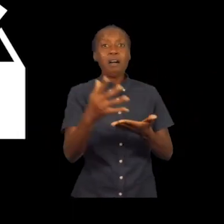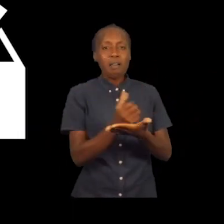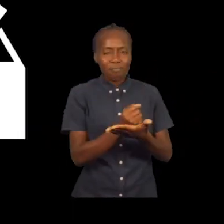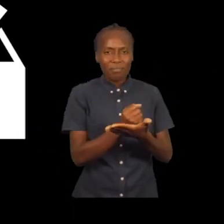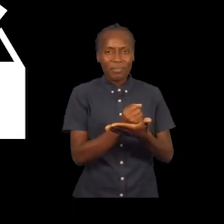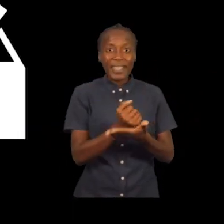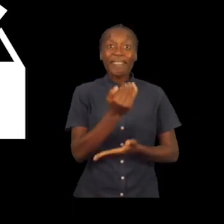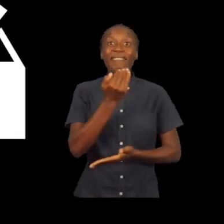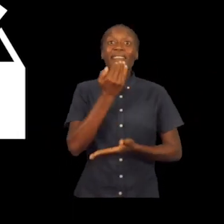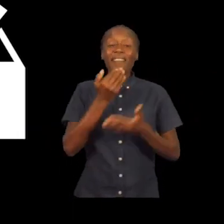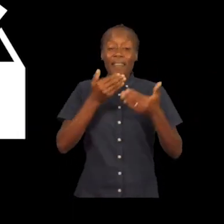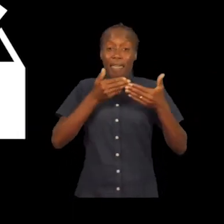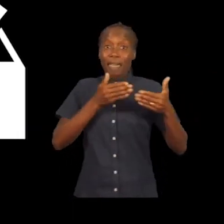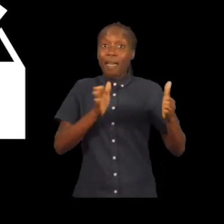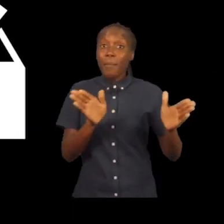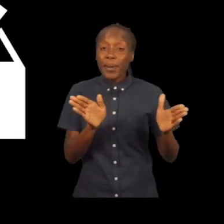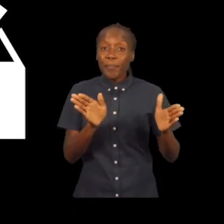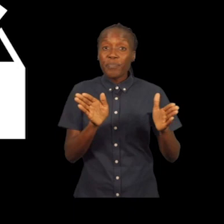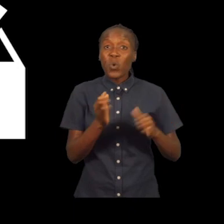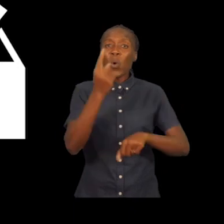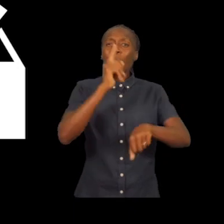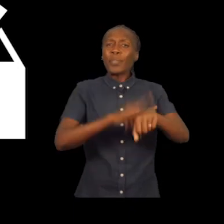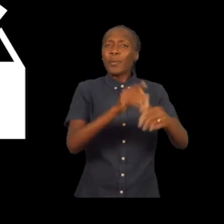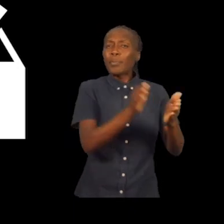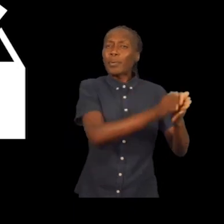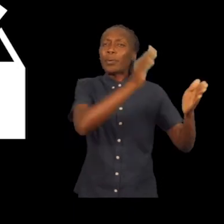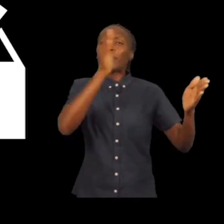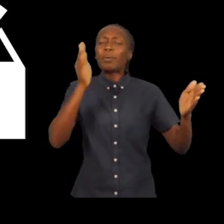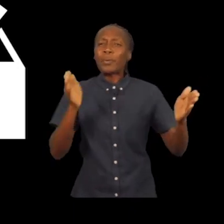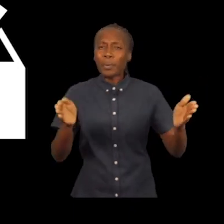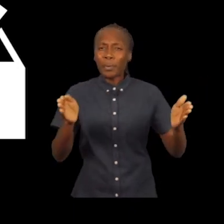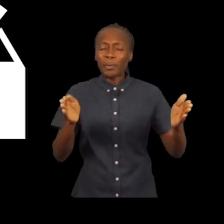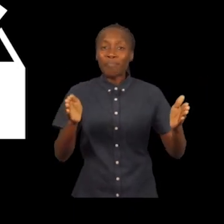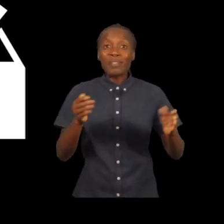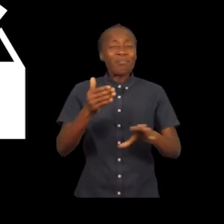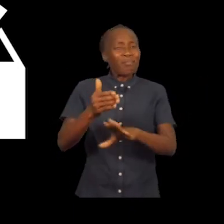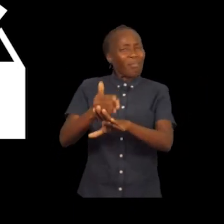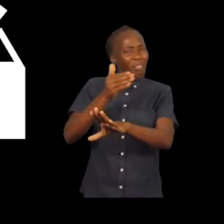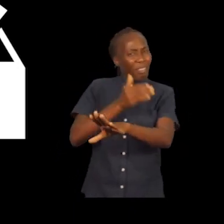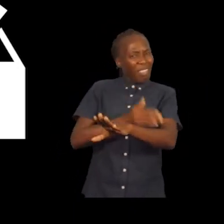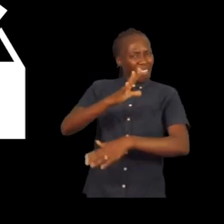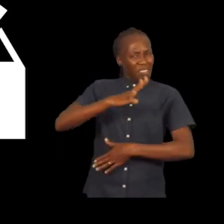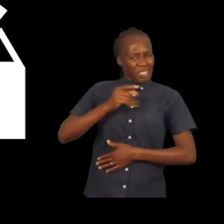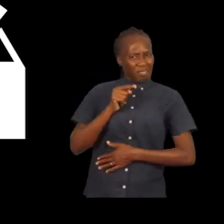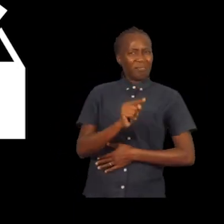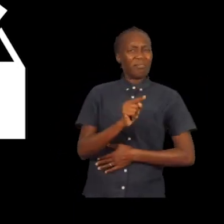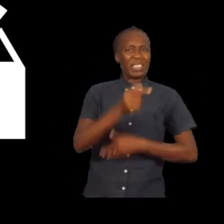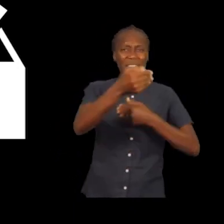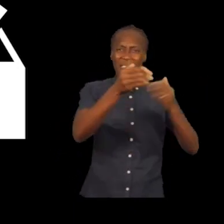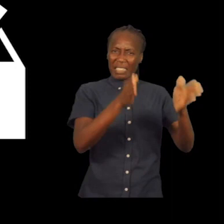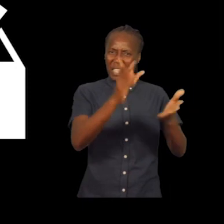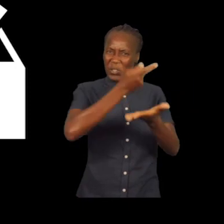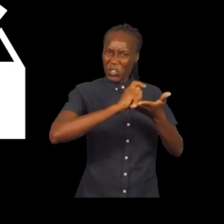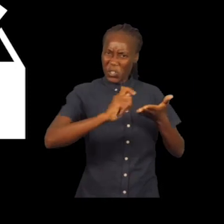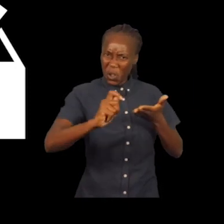e mesmo que tudo isso estivesse ultrapassado a filha de eusebe podia sentir-se exposta e com medo de